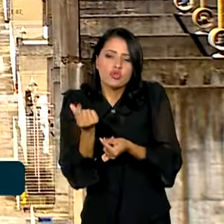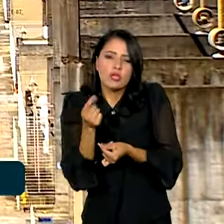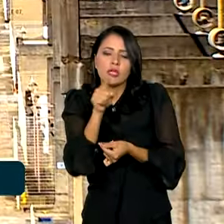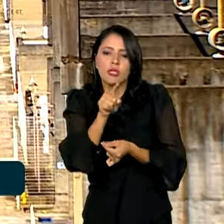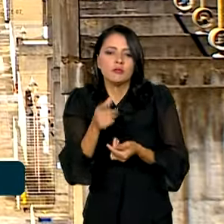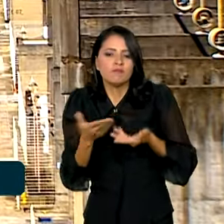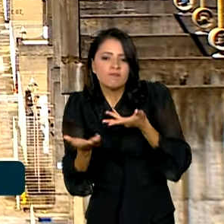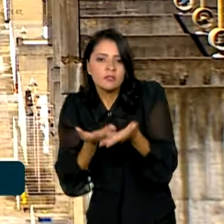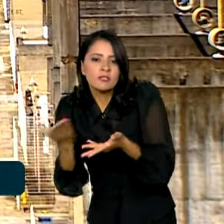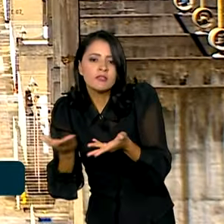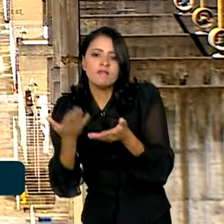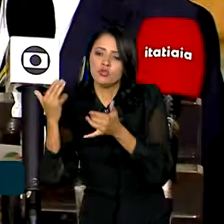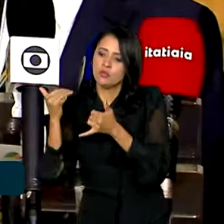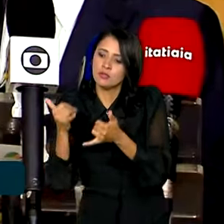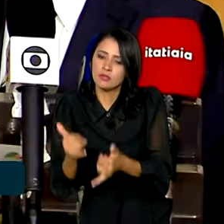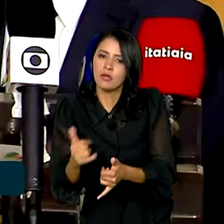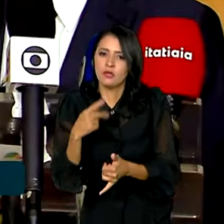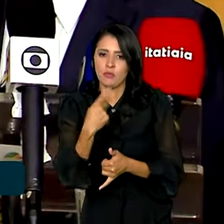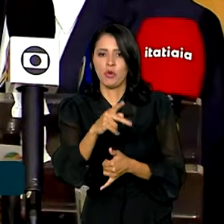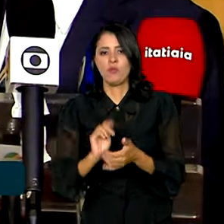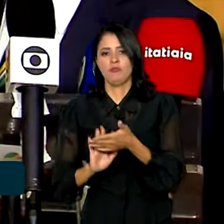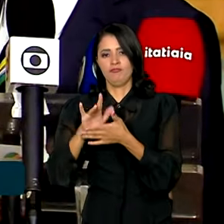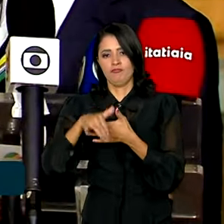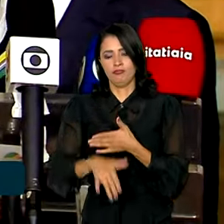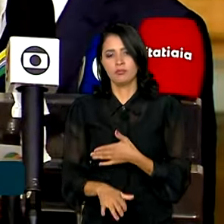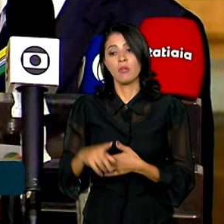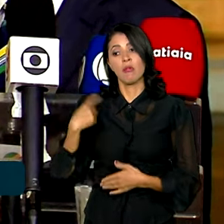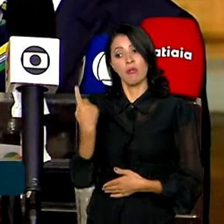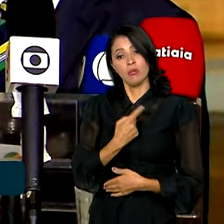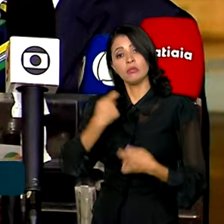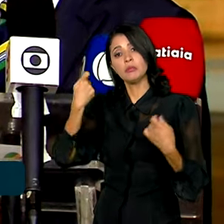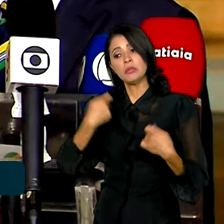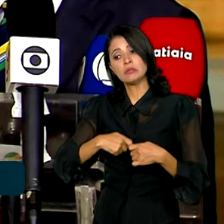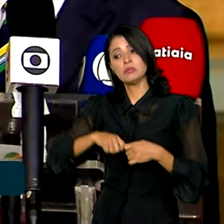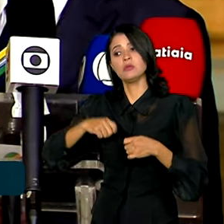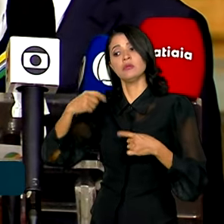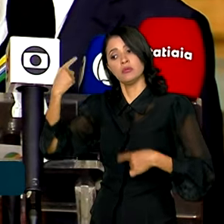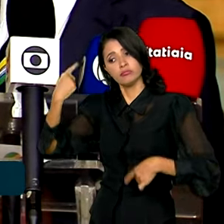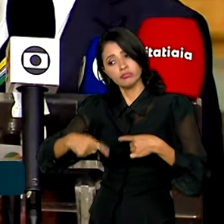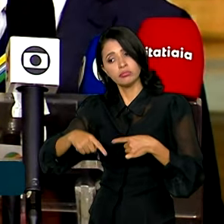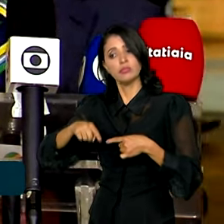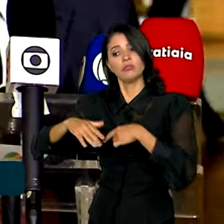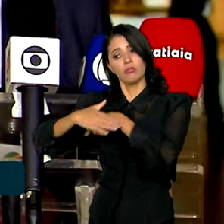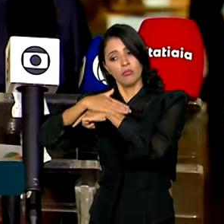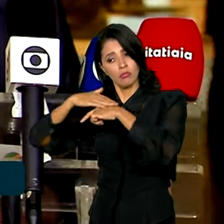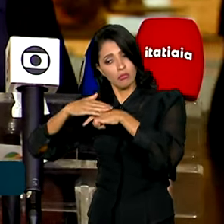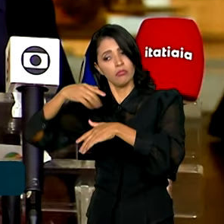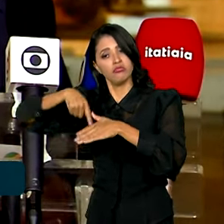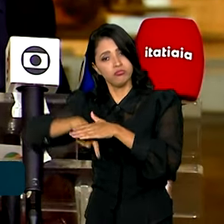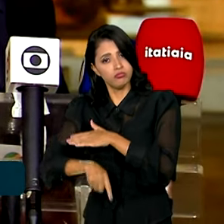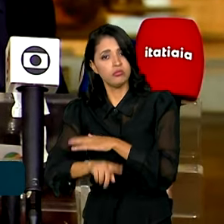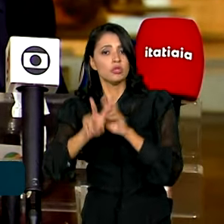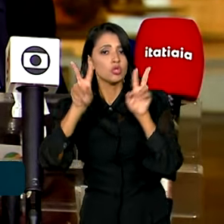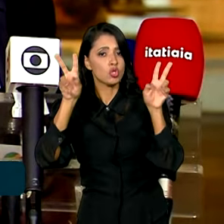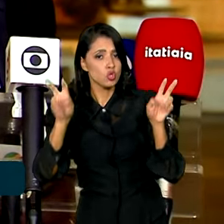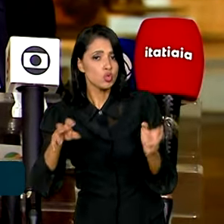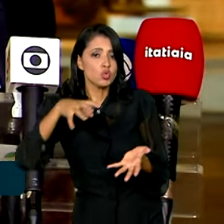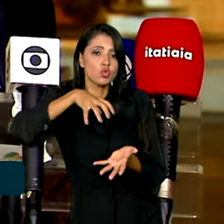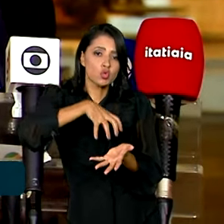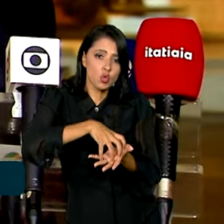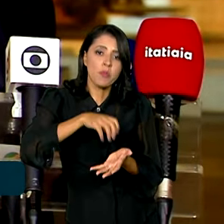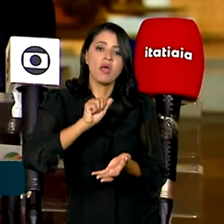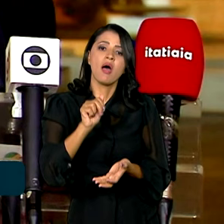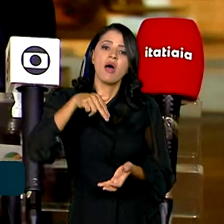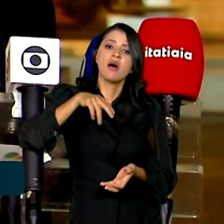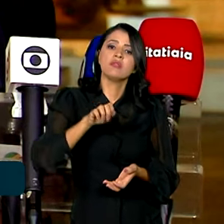de eletricidade do empreendimento. Nós temos que fazer uma discussão profunda sobre o anexo C.